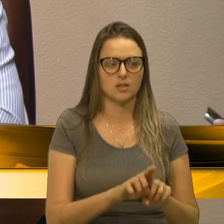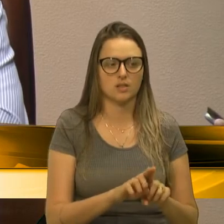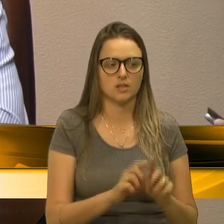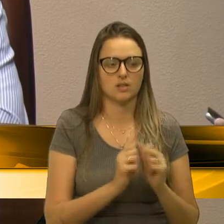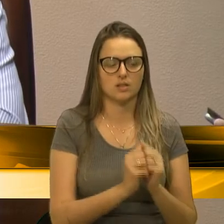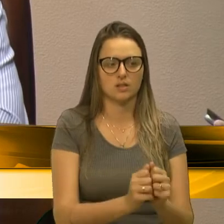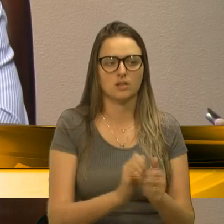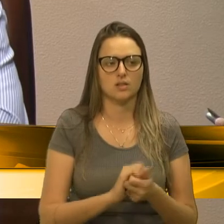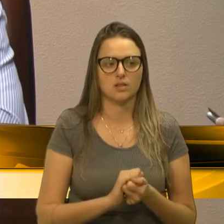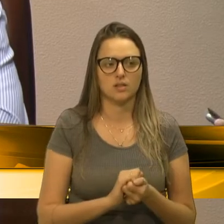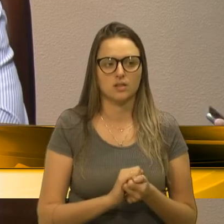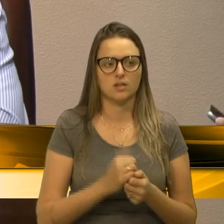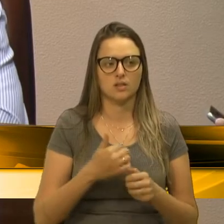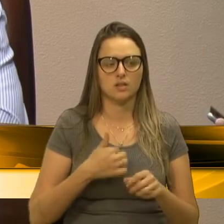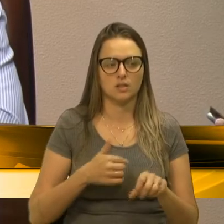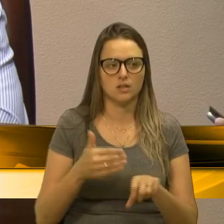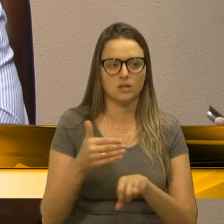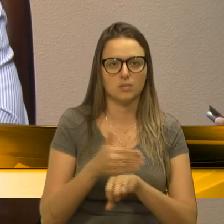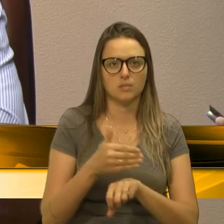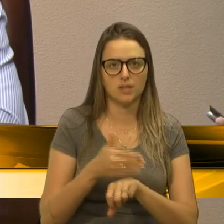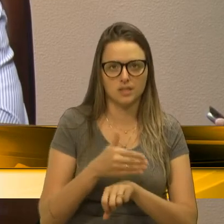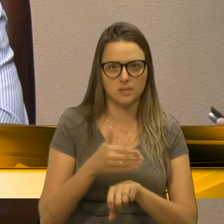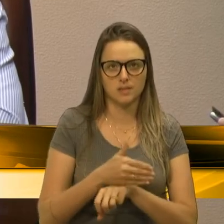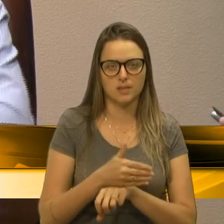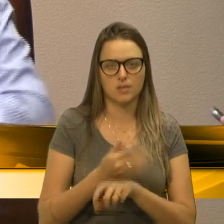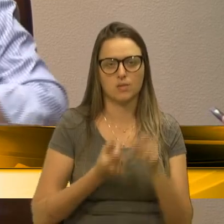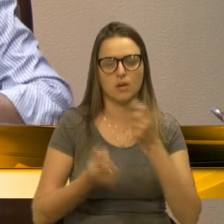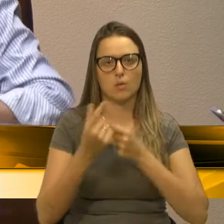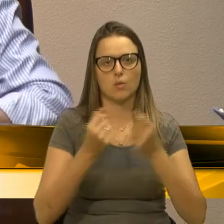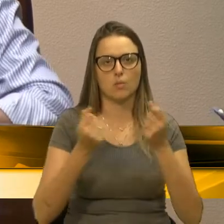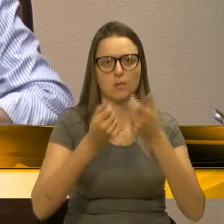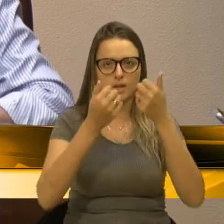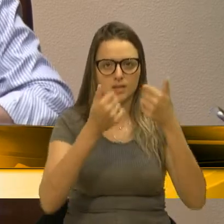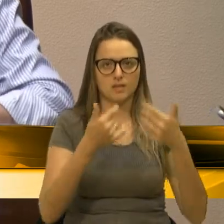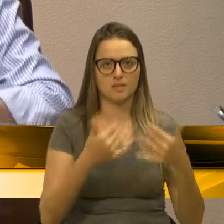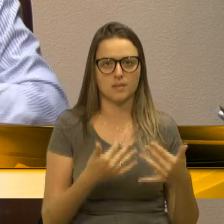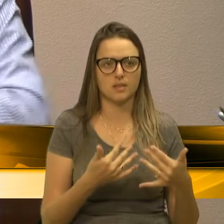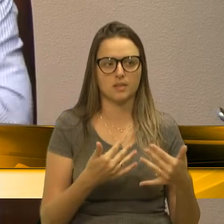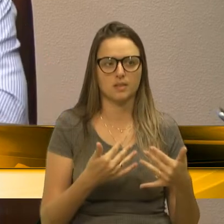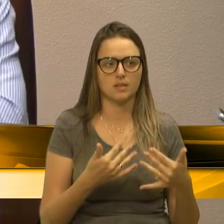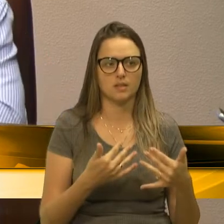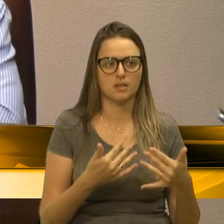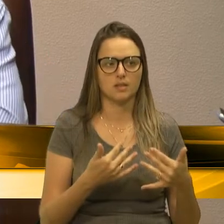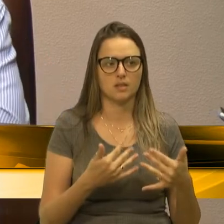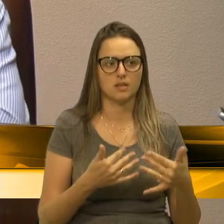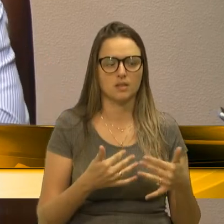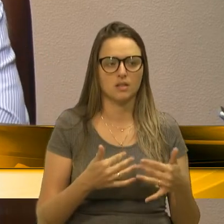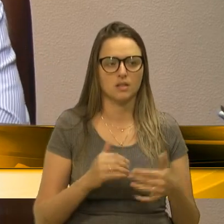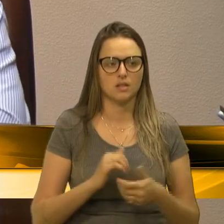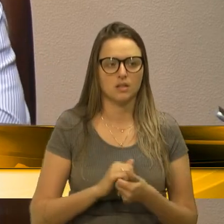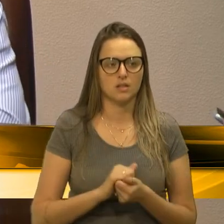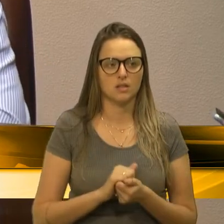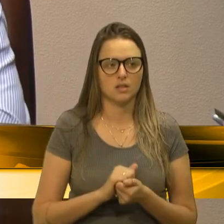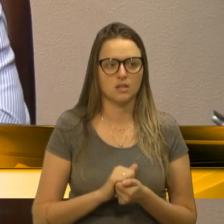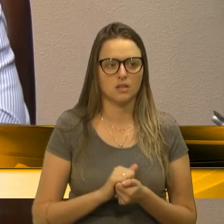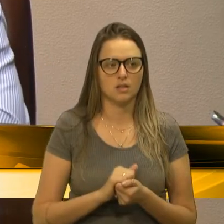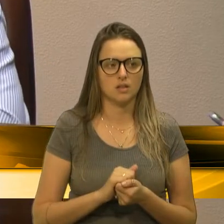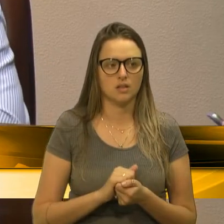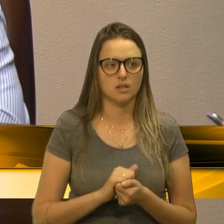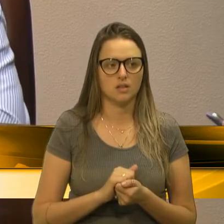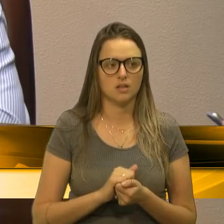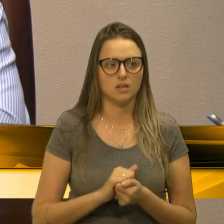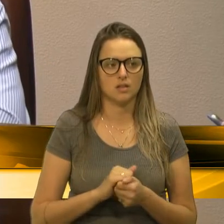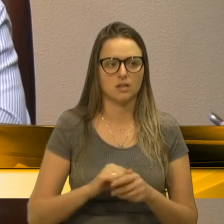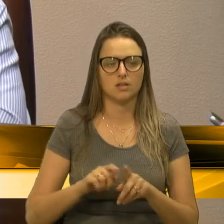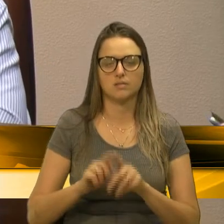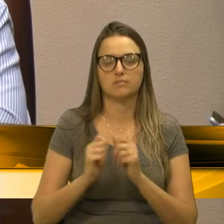data, eu participei acompanhando as reuniões do Conselho e prestando alguns esclarecimentos jurídicos ao Conselho. Eu não lembro certamente a data, mas eu imagino que foi na época da doutora